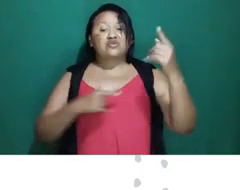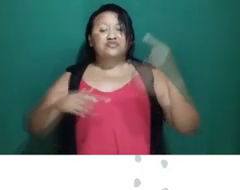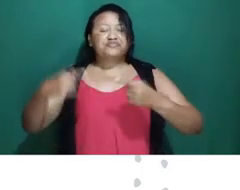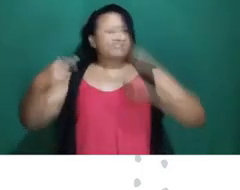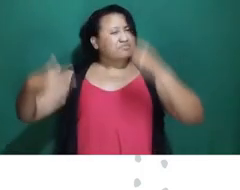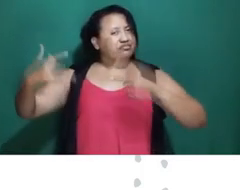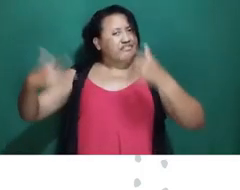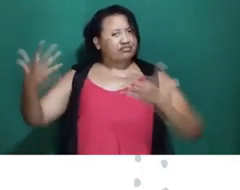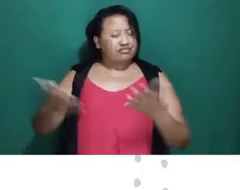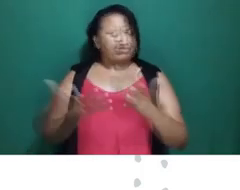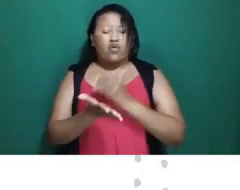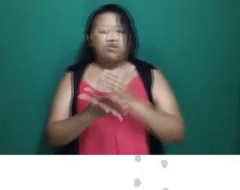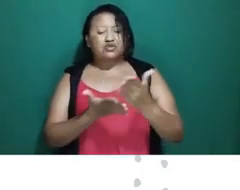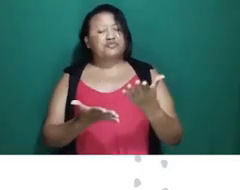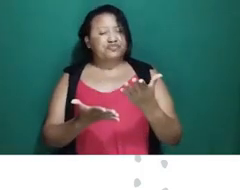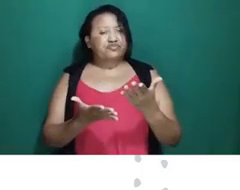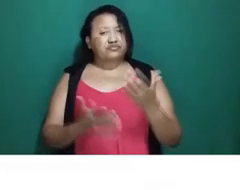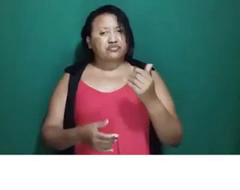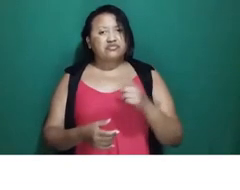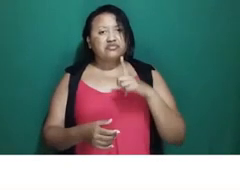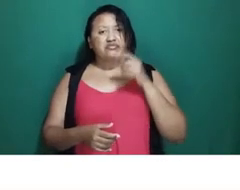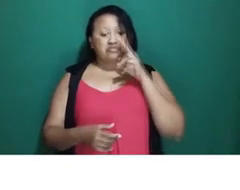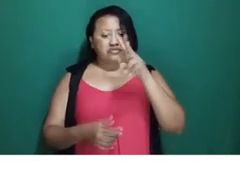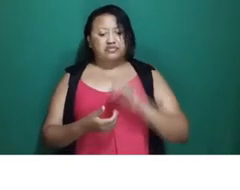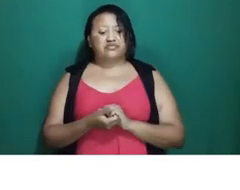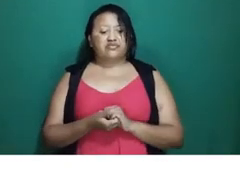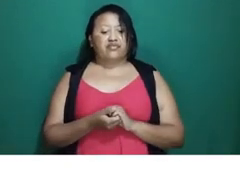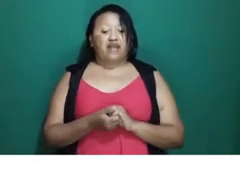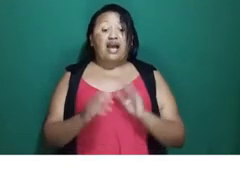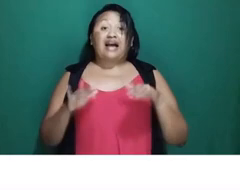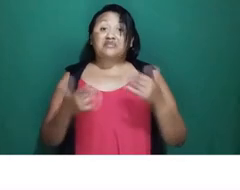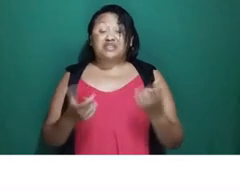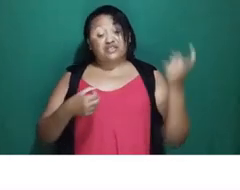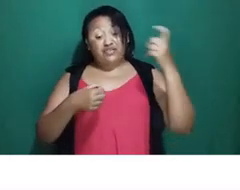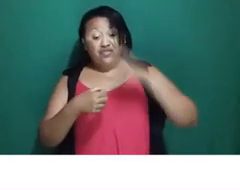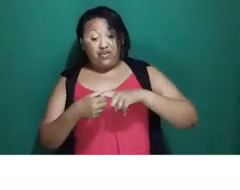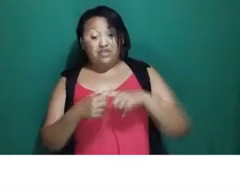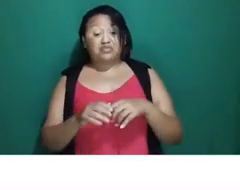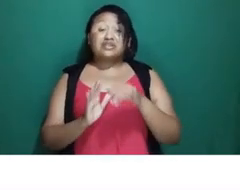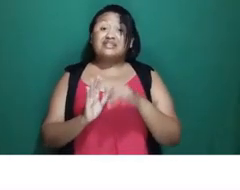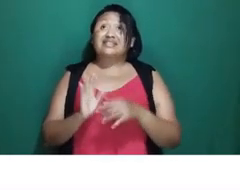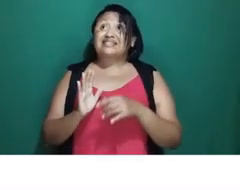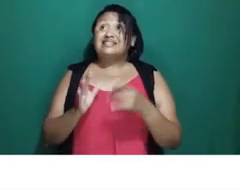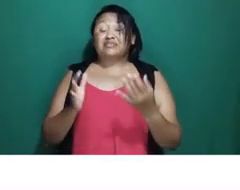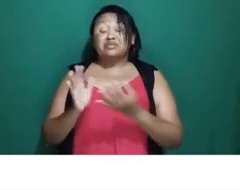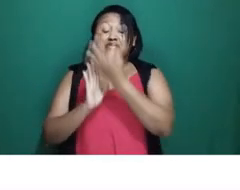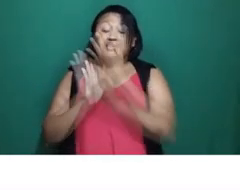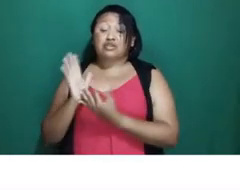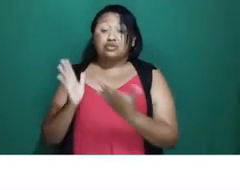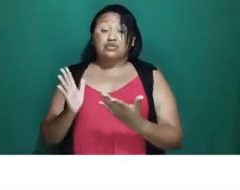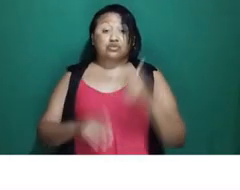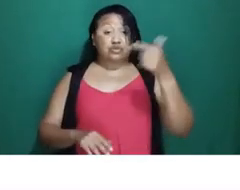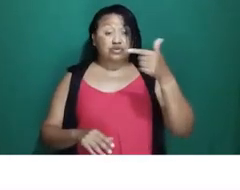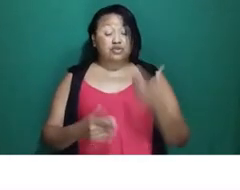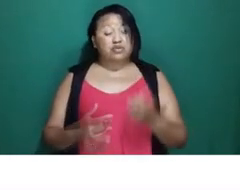começou a ganhar força E aí a gente volta aqui para o texto 2 para olhar né